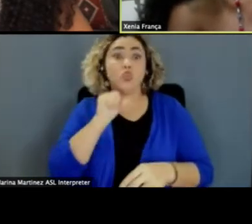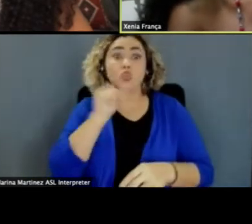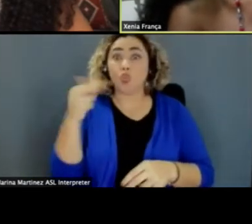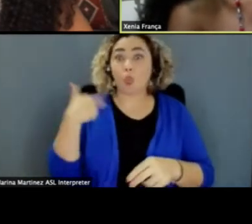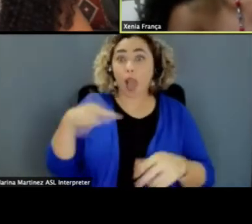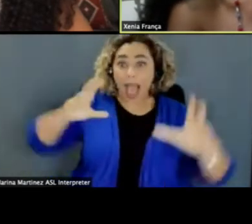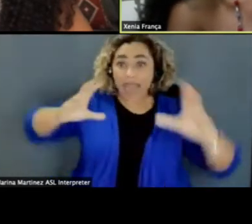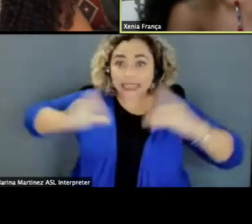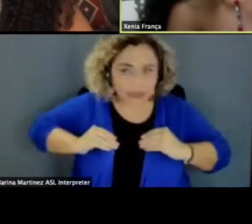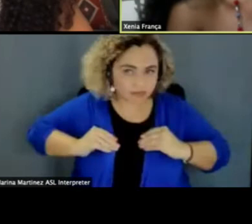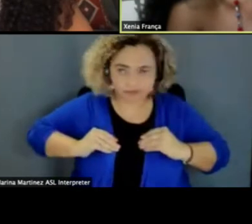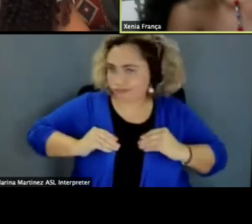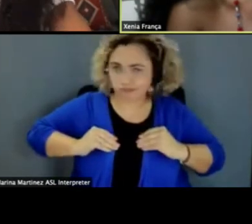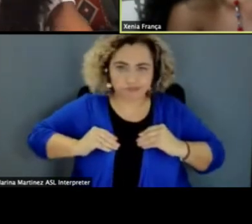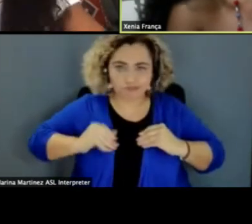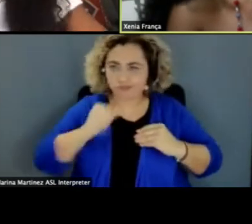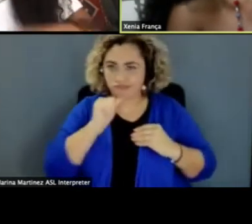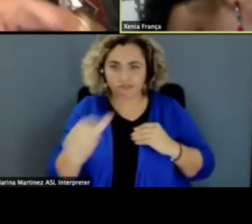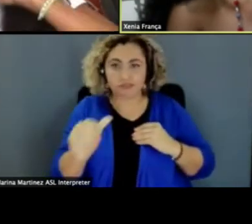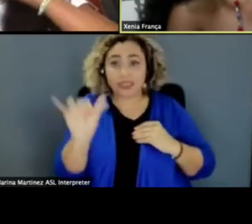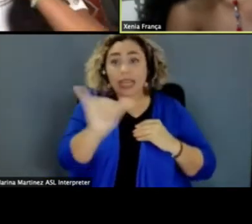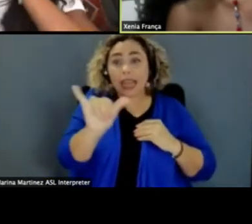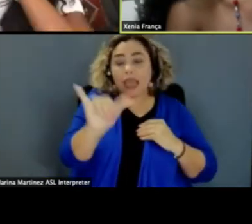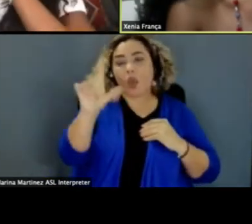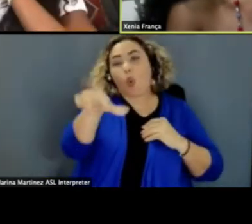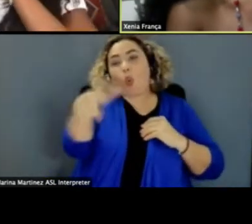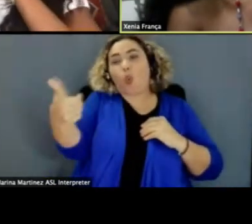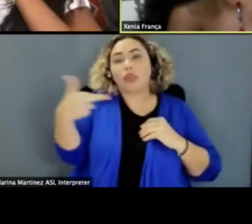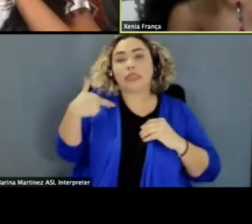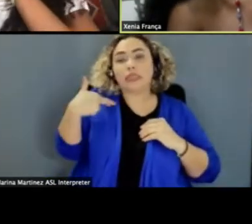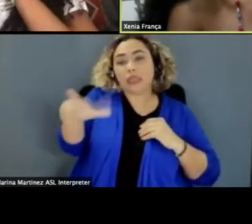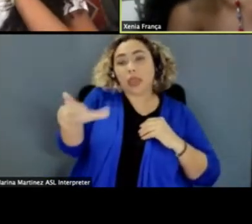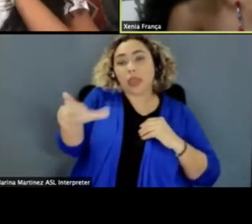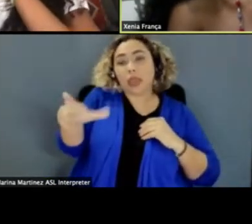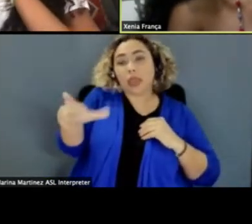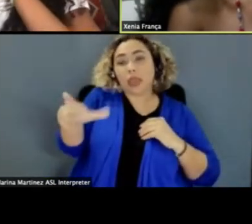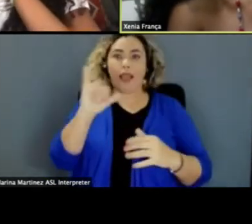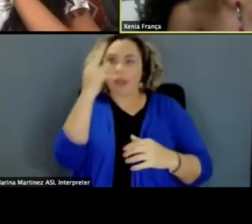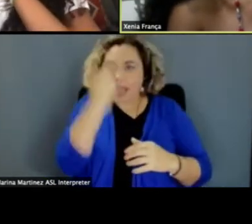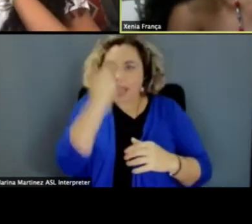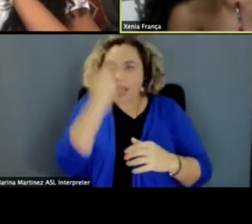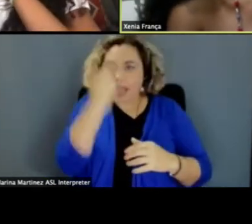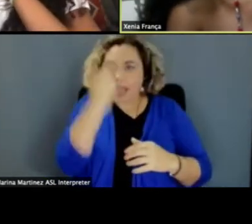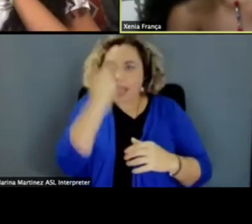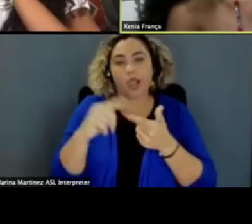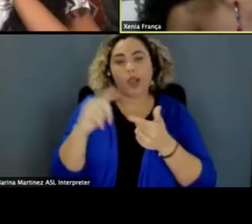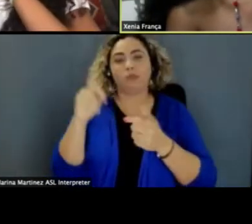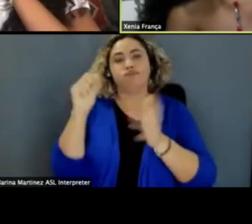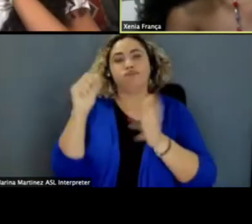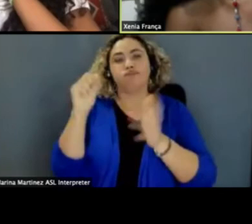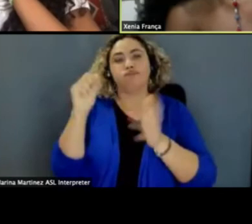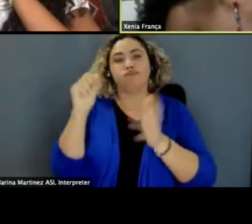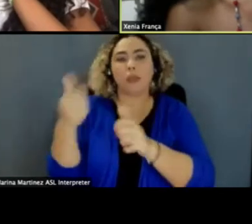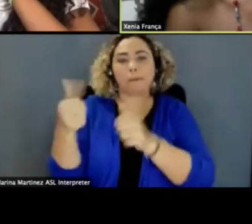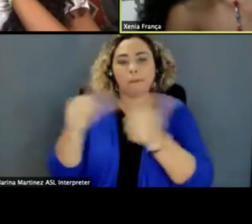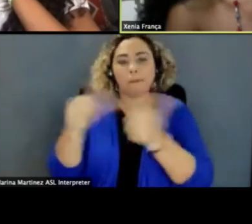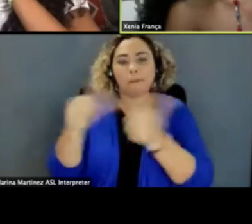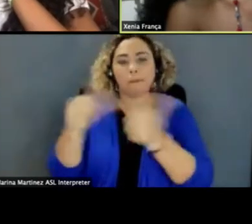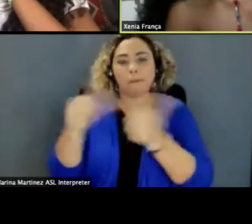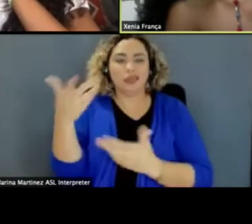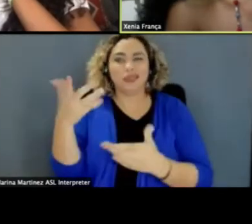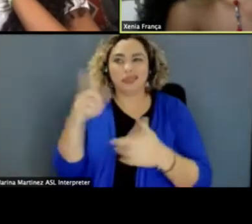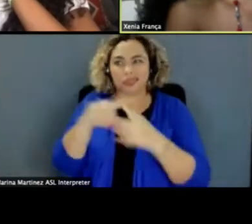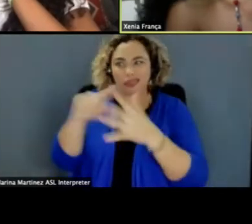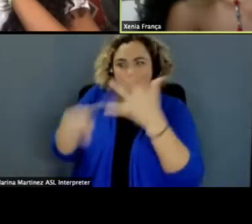aceita como religiões brancas, como catolicismo, protestantismo e etc.